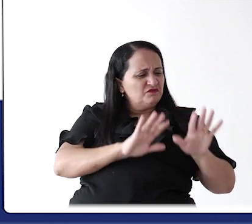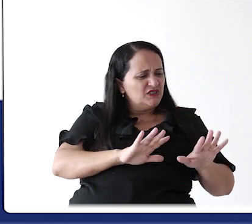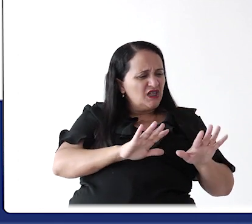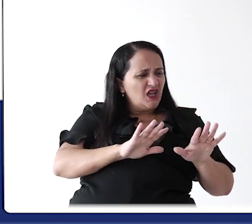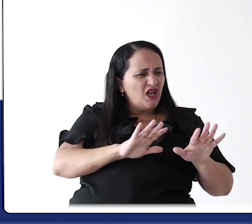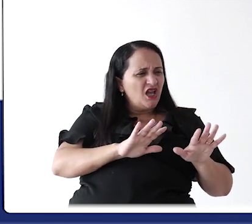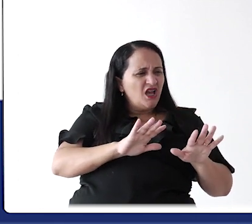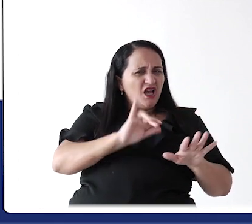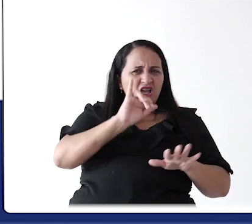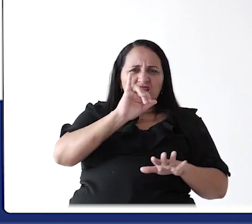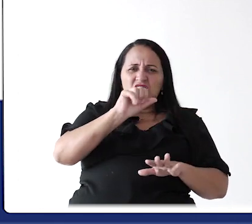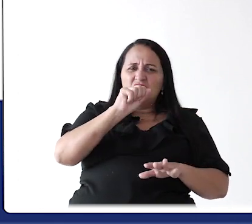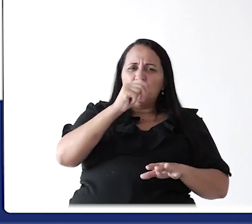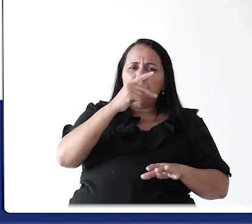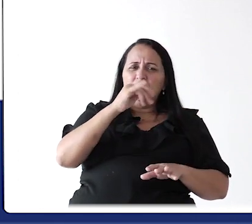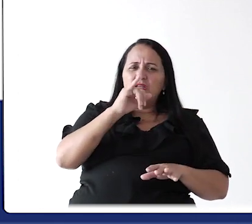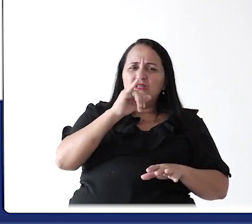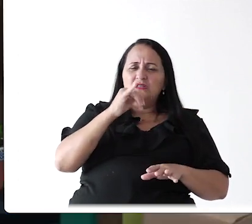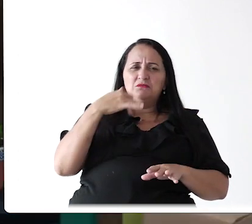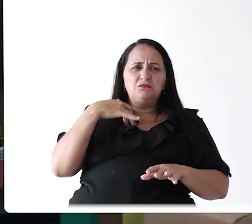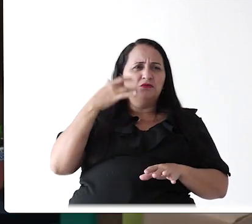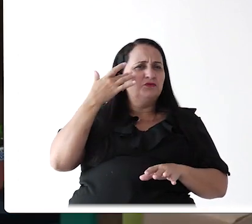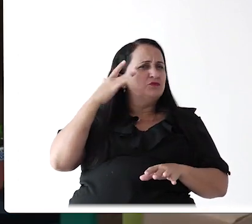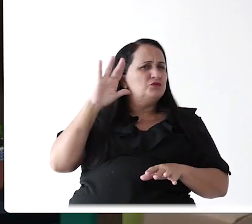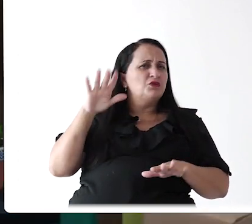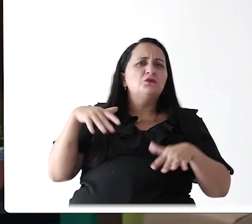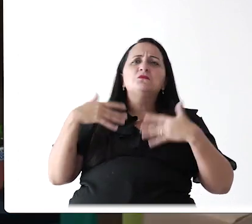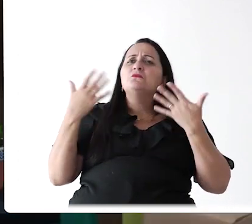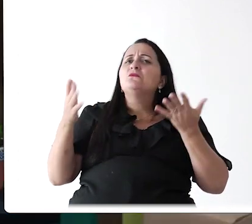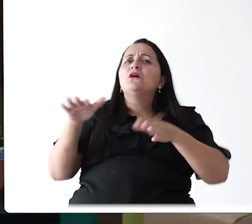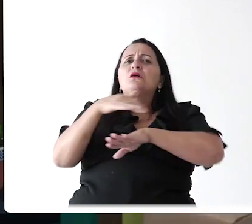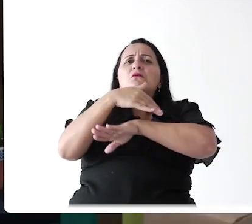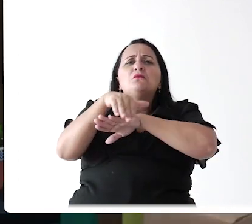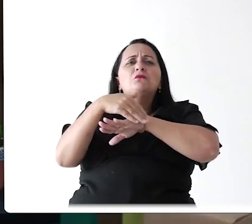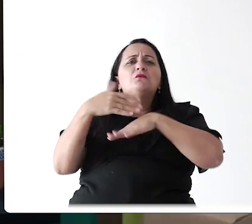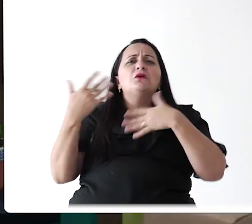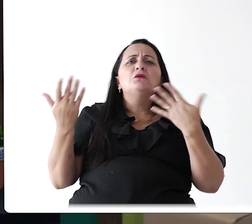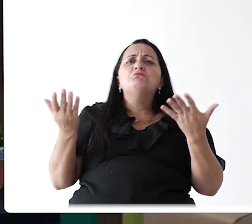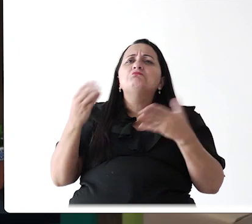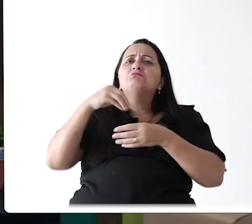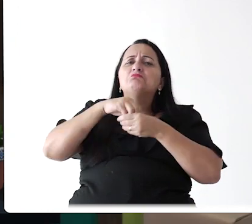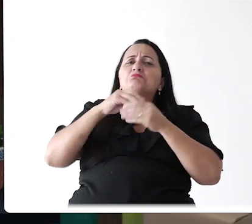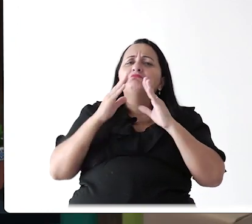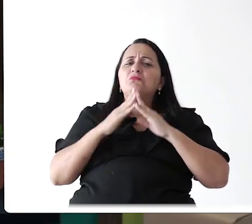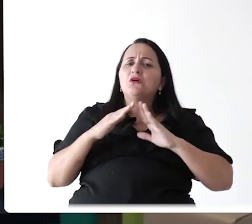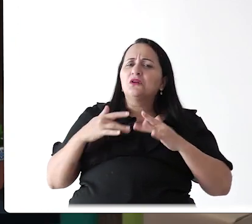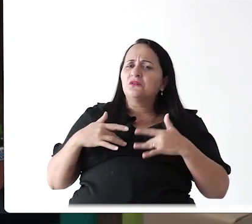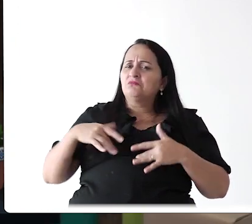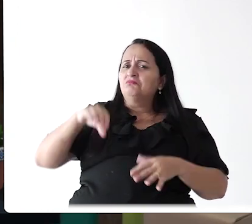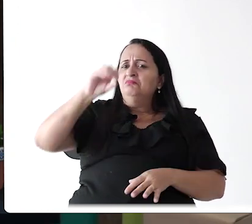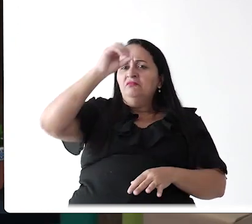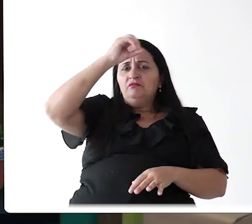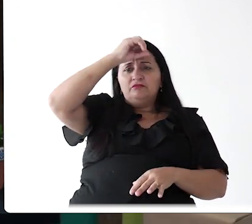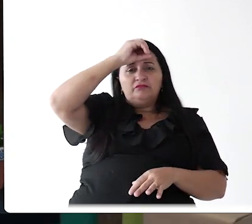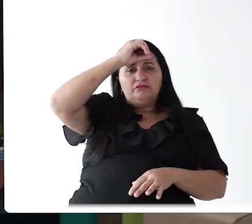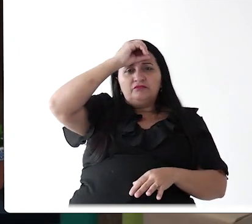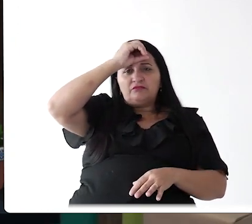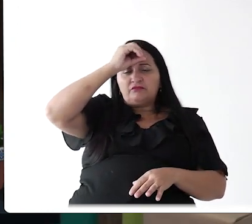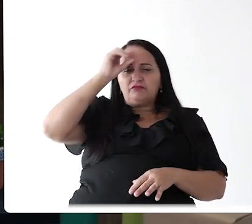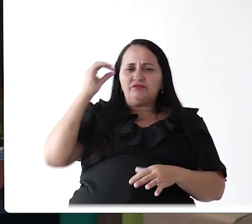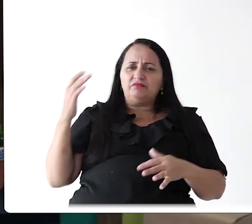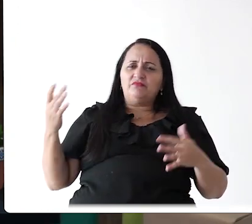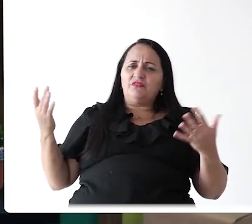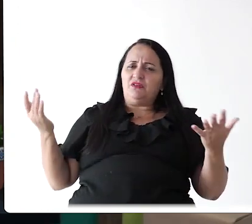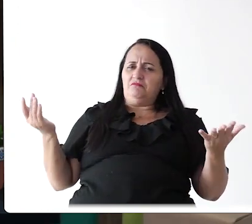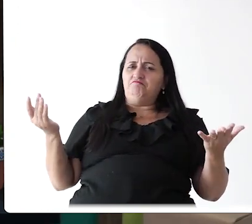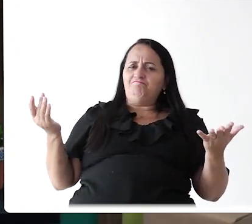eu não sei em qual rua ele mora. Nem eu. Eu não estou sabendo nada e nem entendendo nada desse texto.